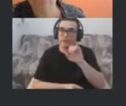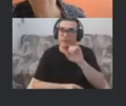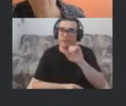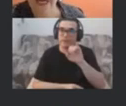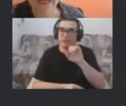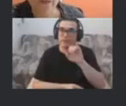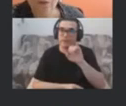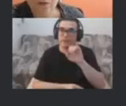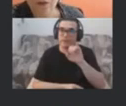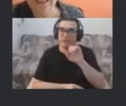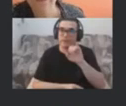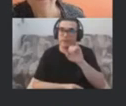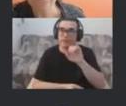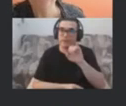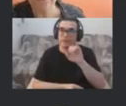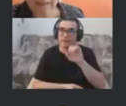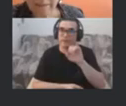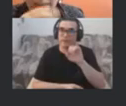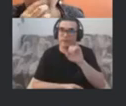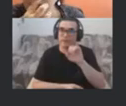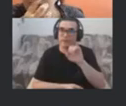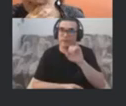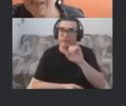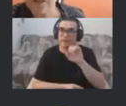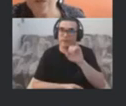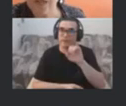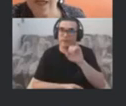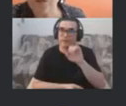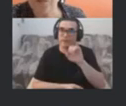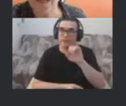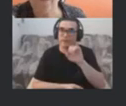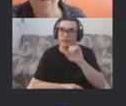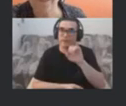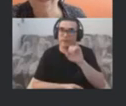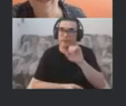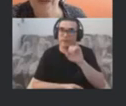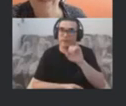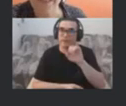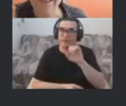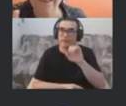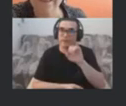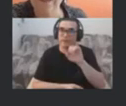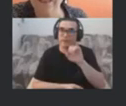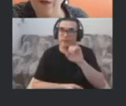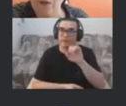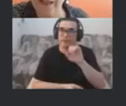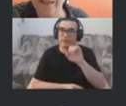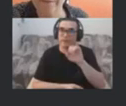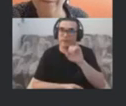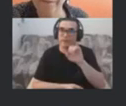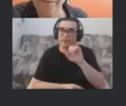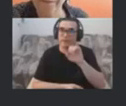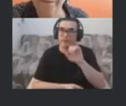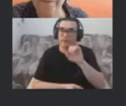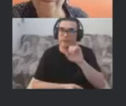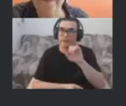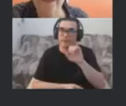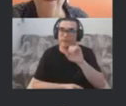interpretação dos resultados e tratamento desses resultados para a apresentação